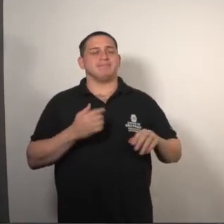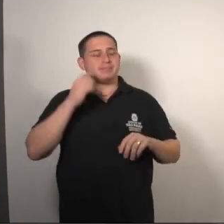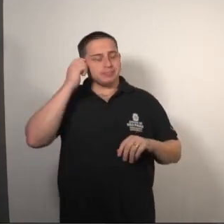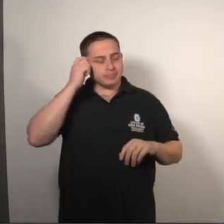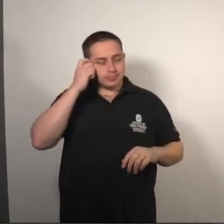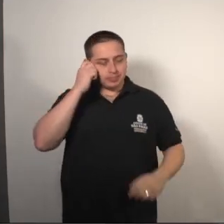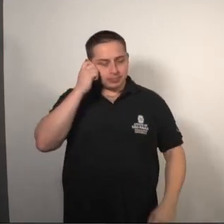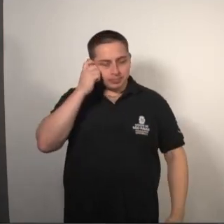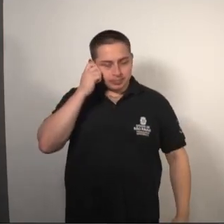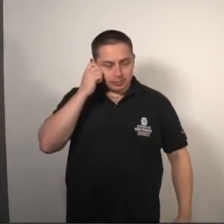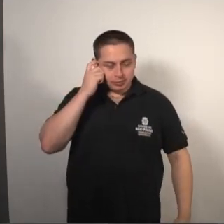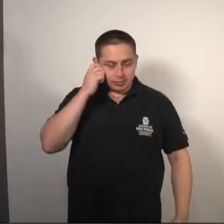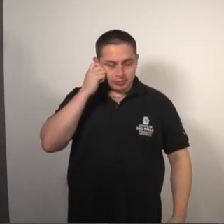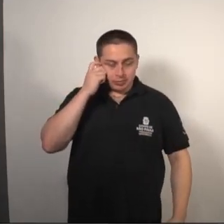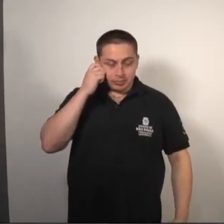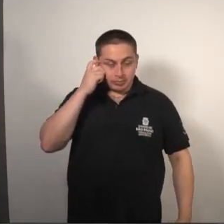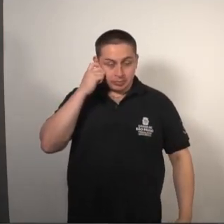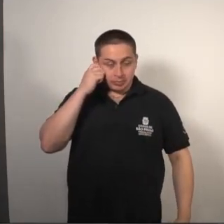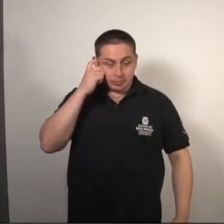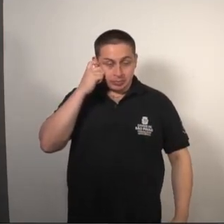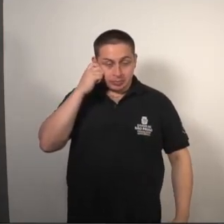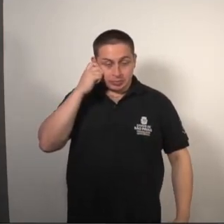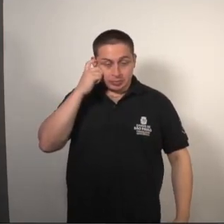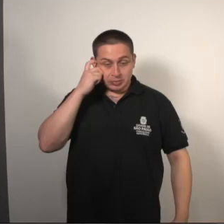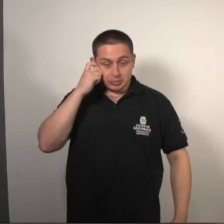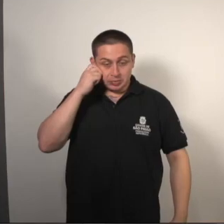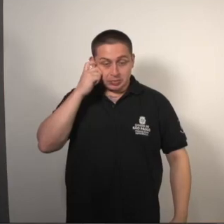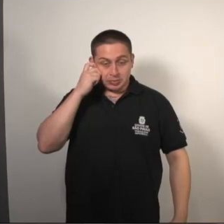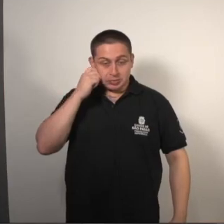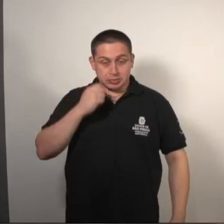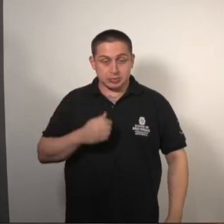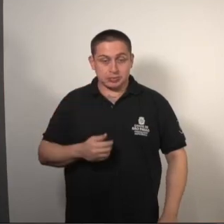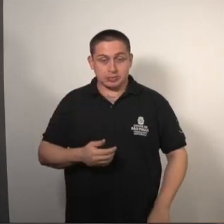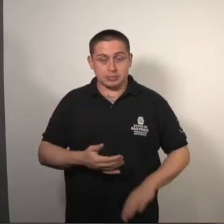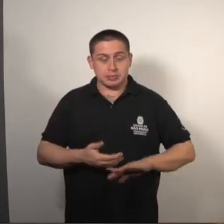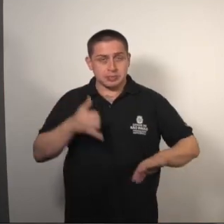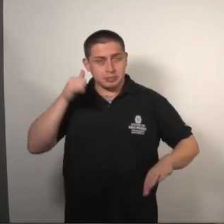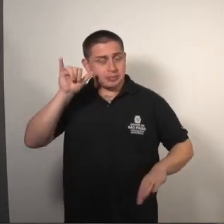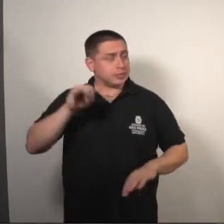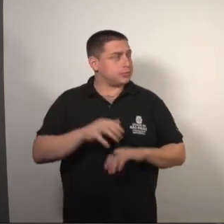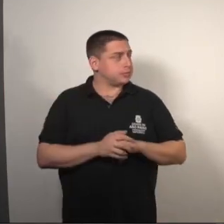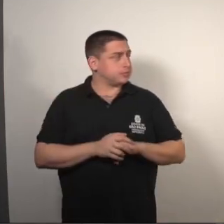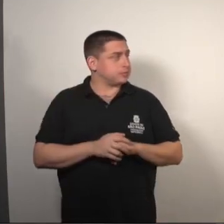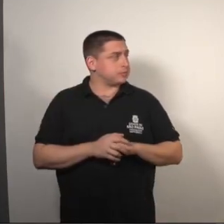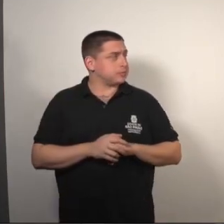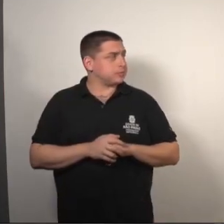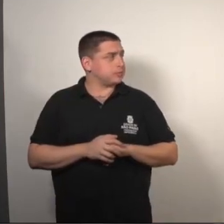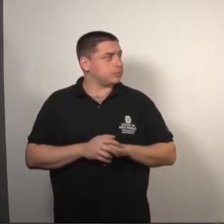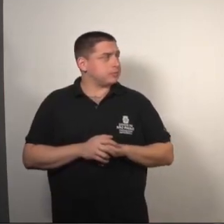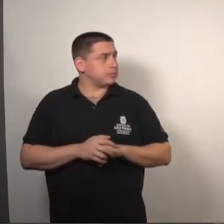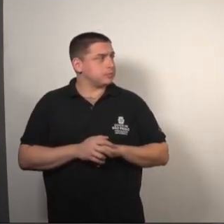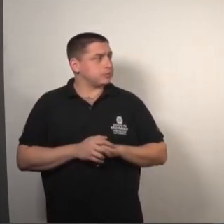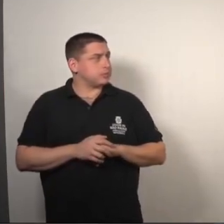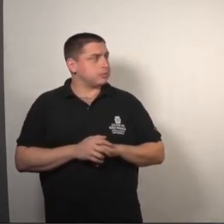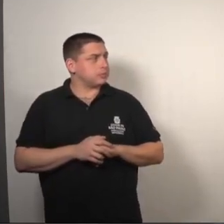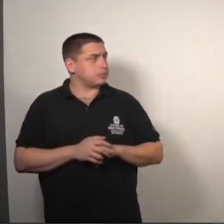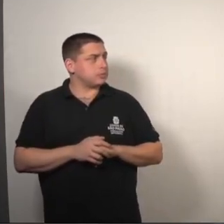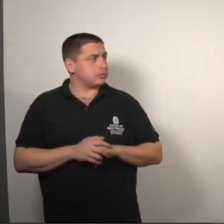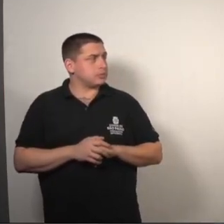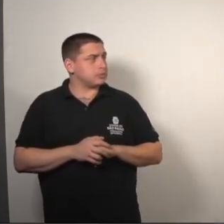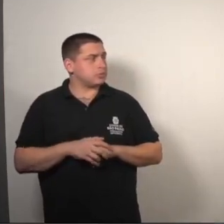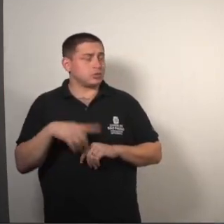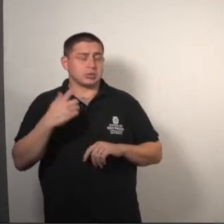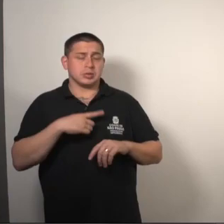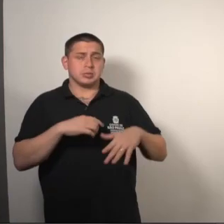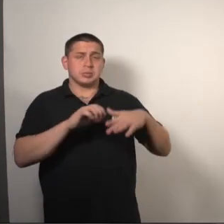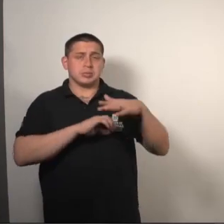arrecadação. Quando eu vejo muito, às vezes as pessoas falam, tem dinheiro no caixa. Tem dinheiro no caixa porque a gente fez reforma da Previdência, acordo da dívida, trouxemos a empresa